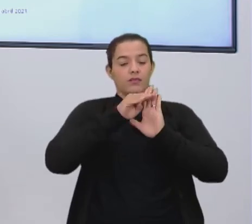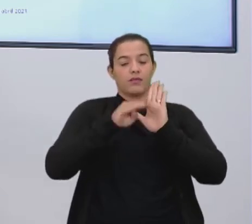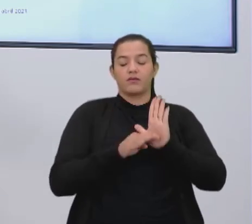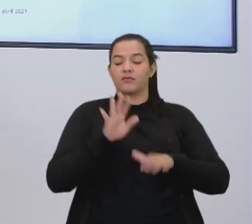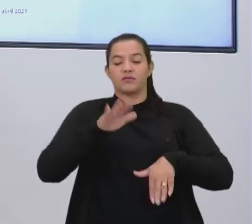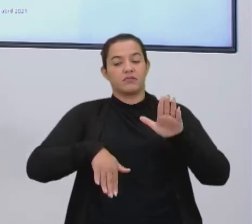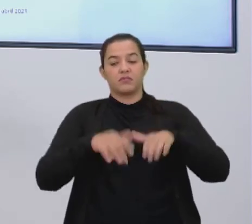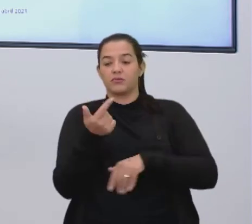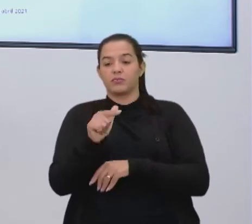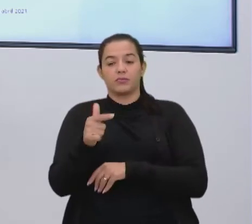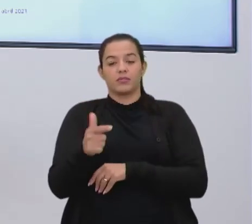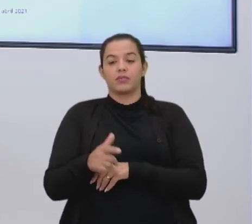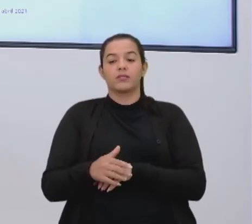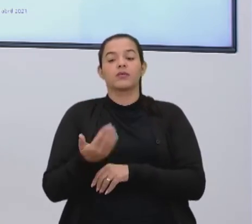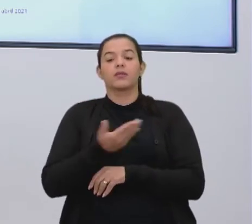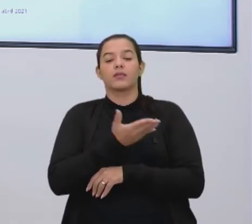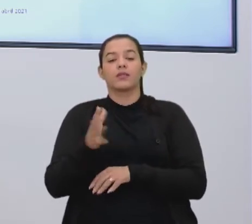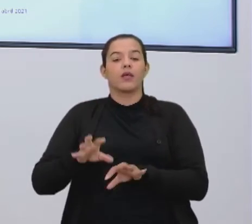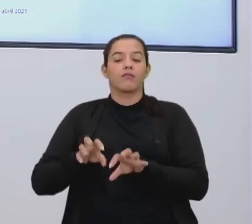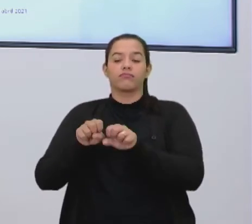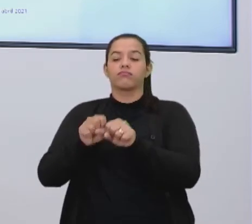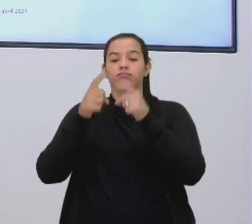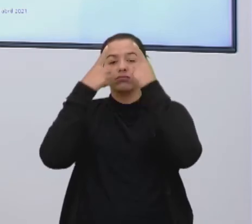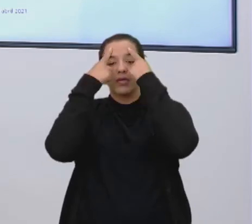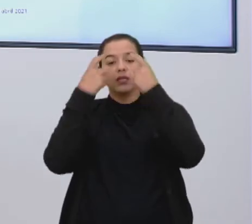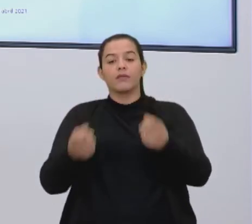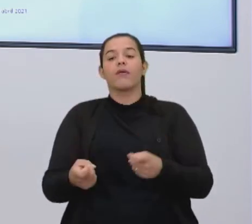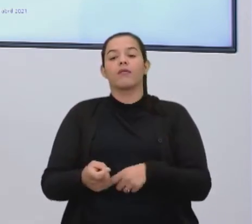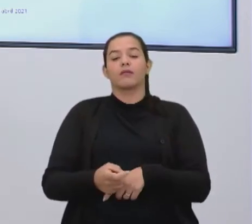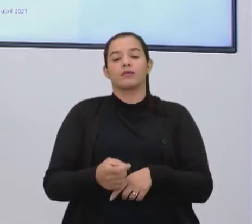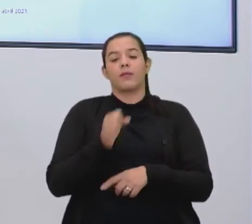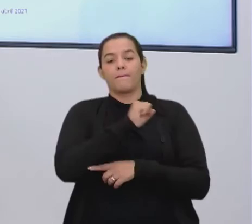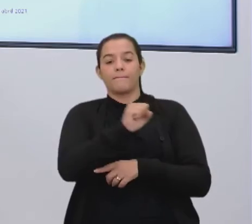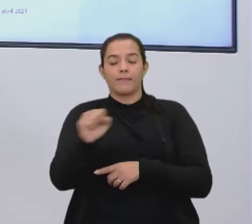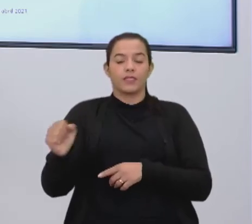vezes, e acaba pela força, né, pela violência,